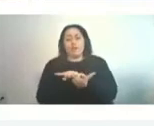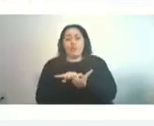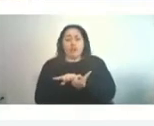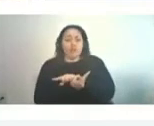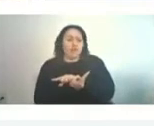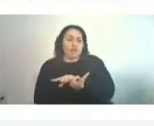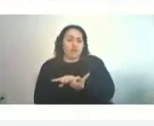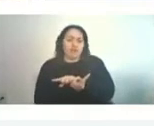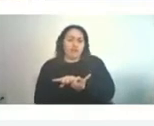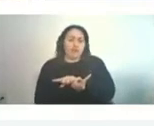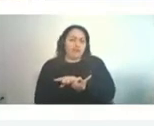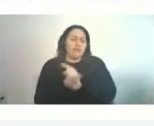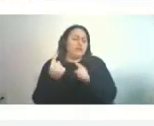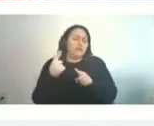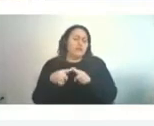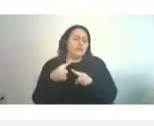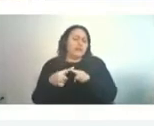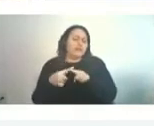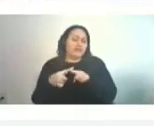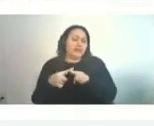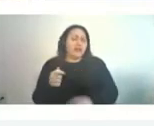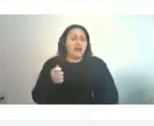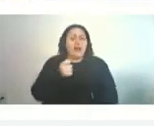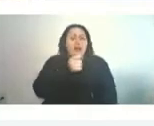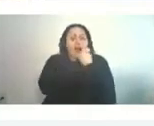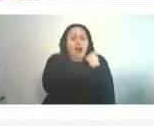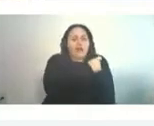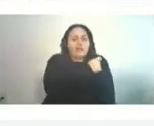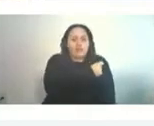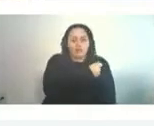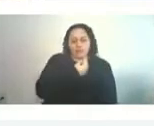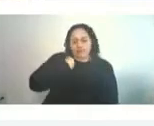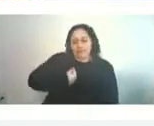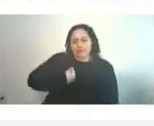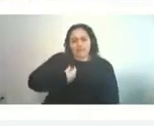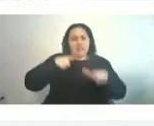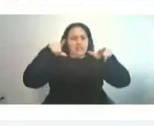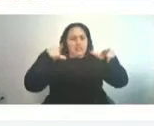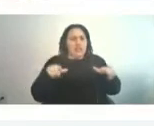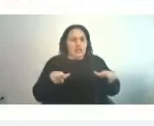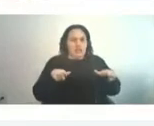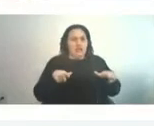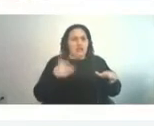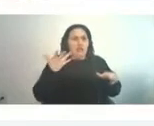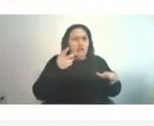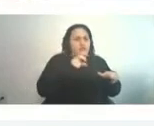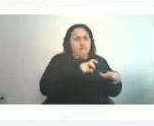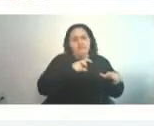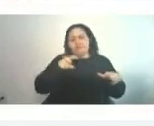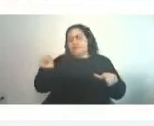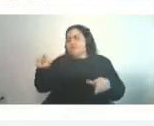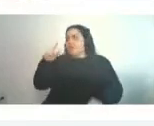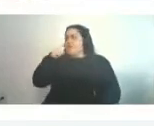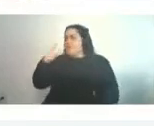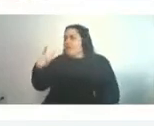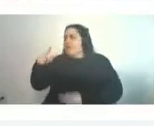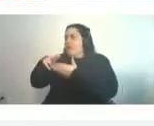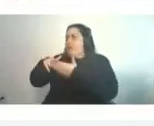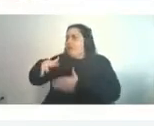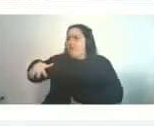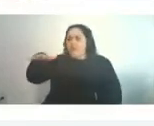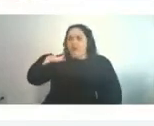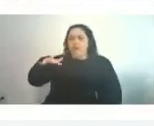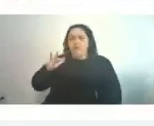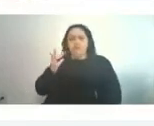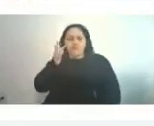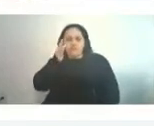saia e se depare com a realidade, ou com uma experiência concreta, ou um desafio,